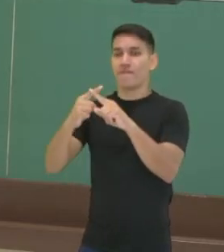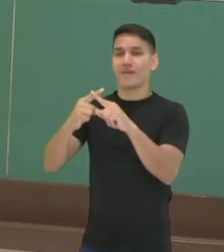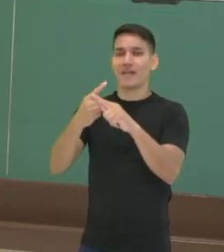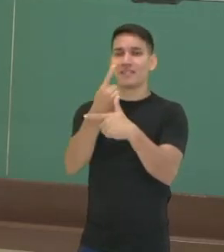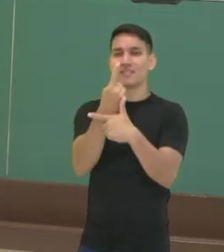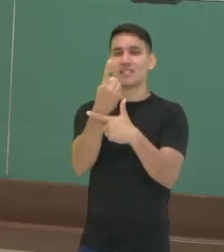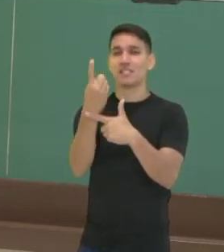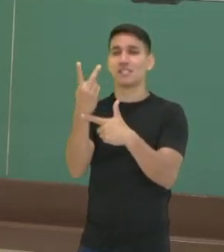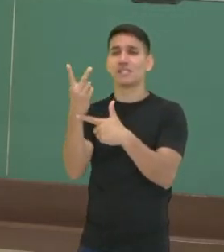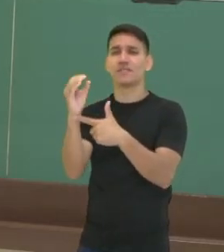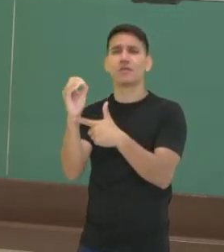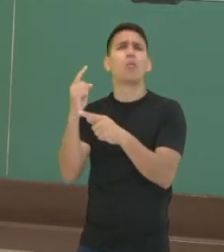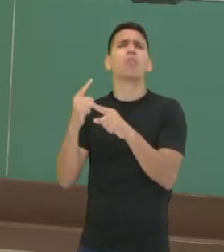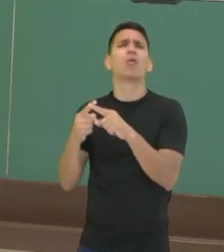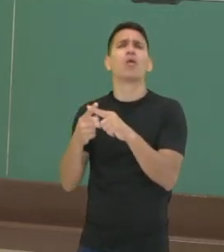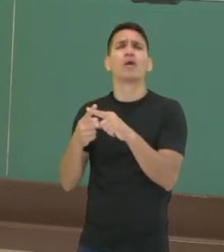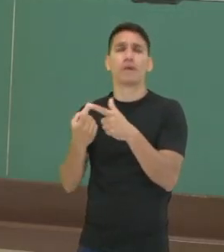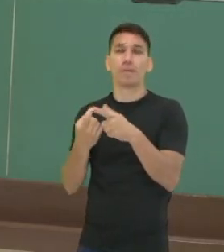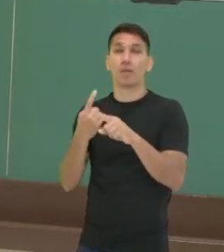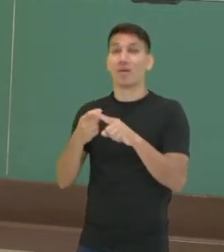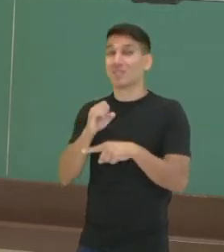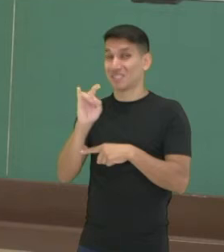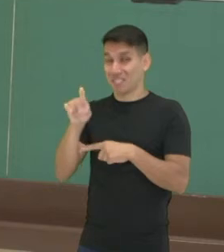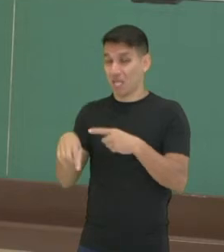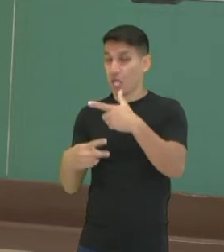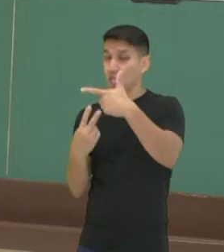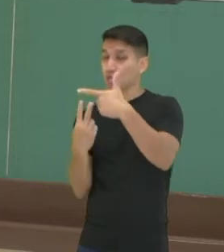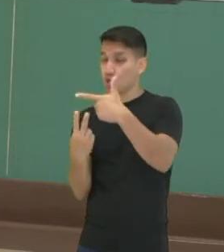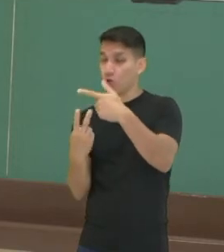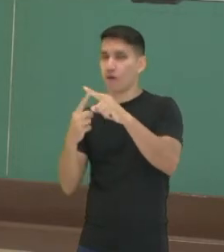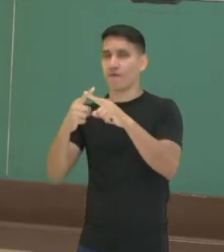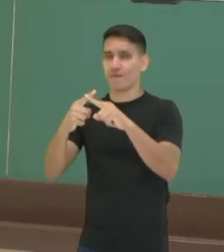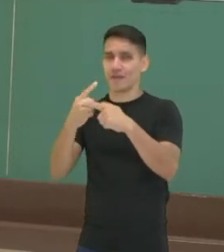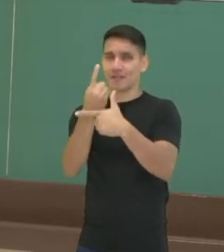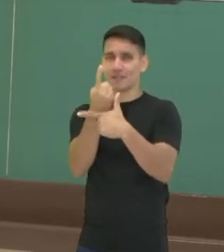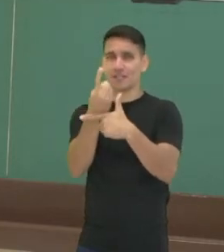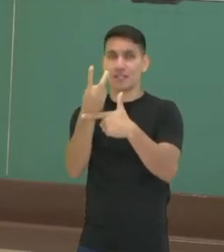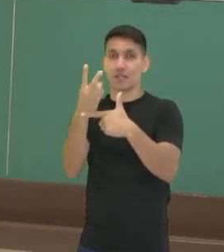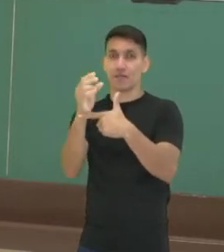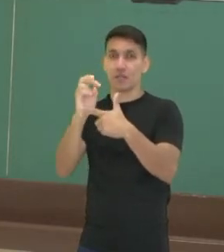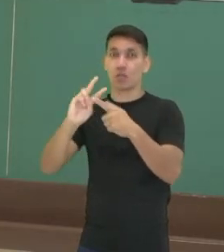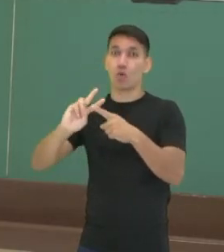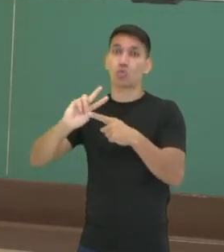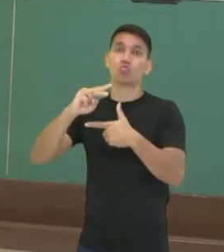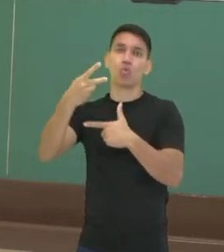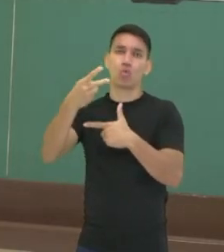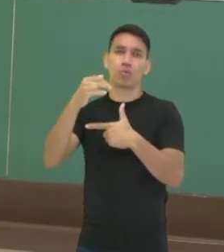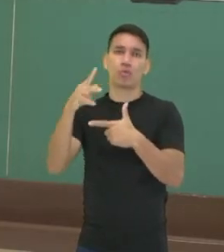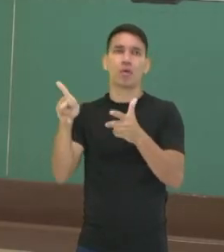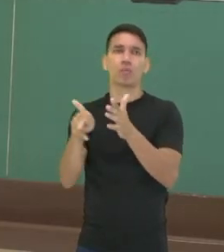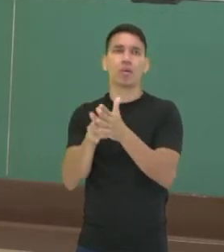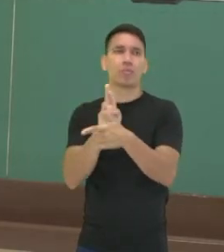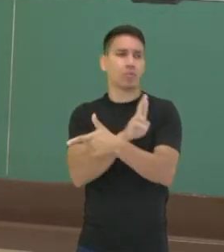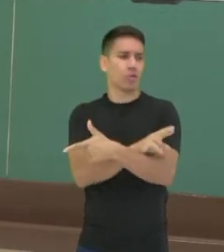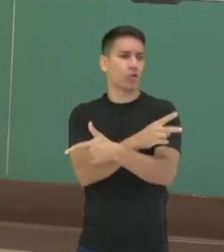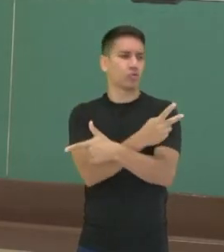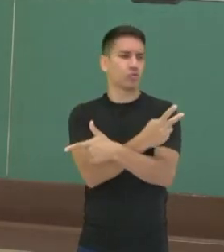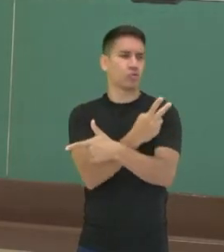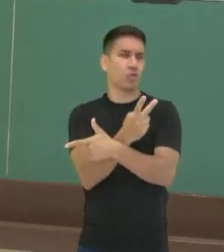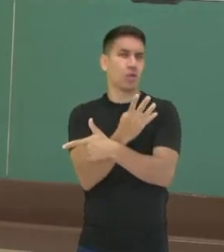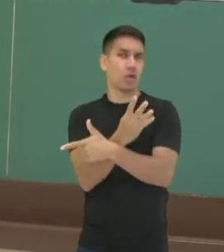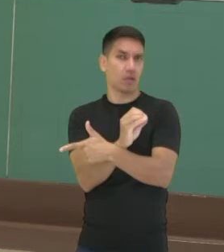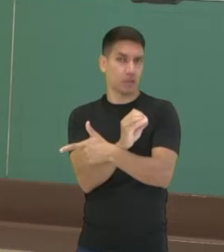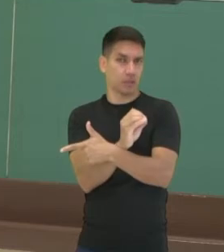1 vezes 120? Porque se eu fizesse 2 vezes 120, pensa lá, que é o dobro, que daria o quê? 240, né? Então,